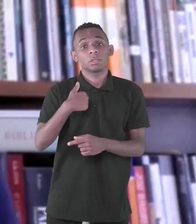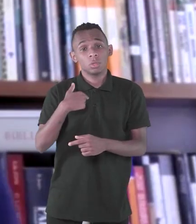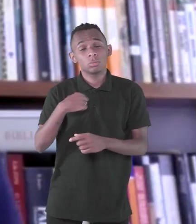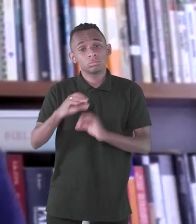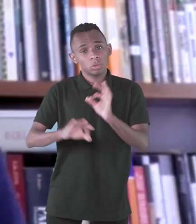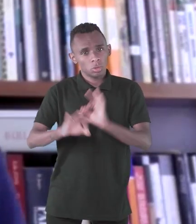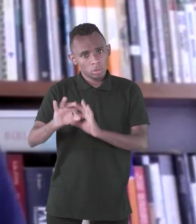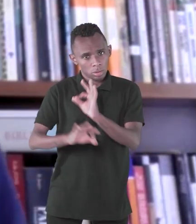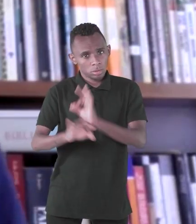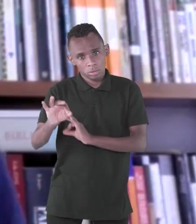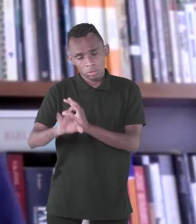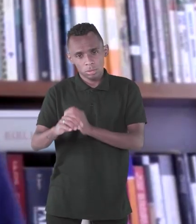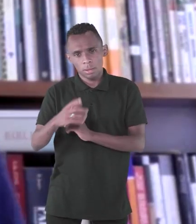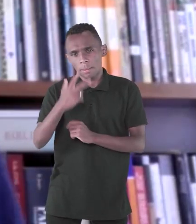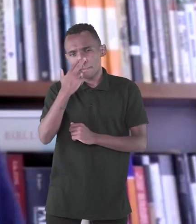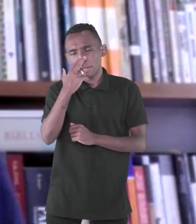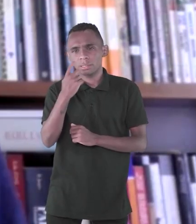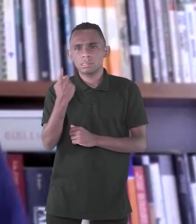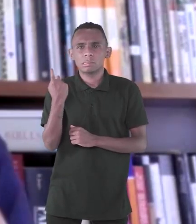espécie de